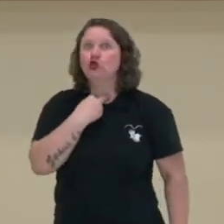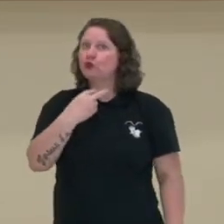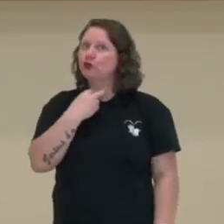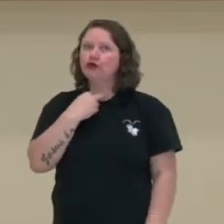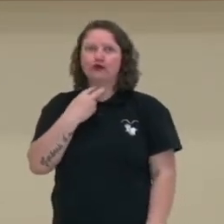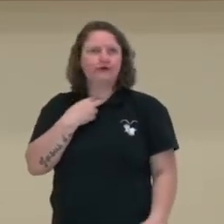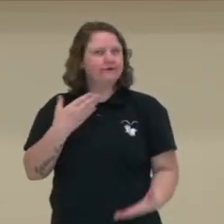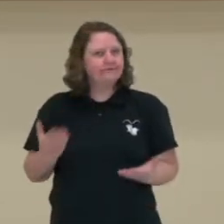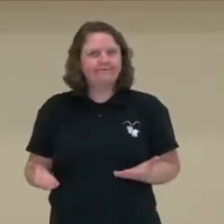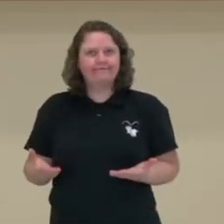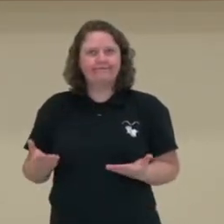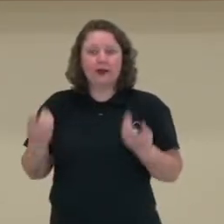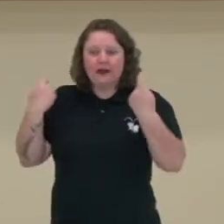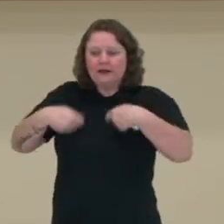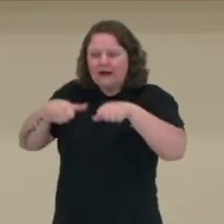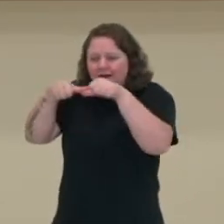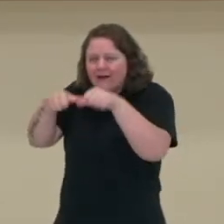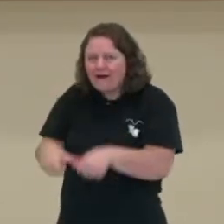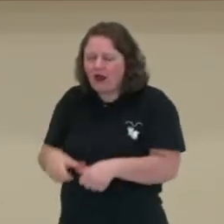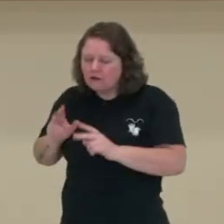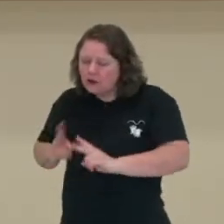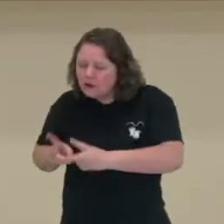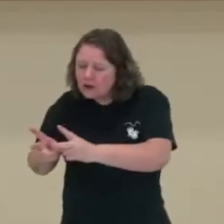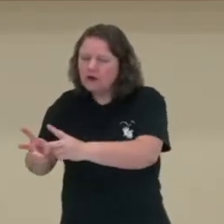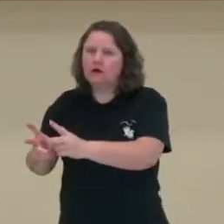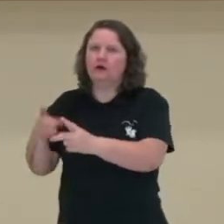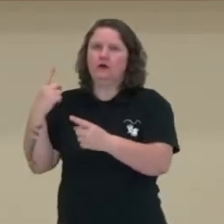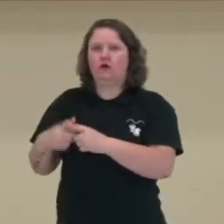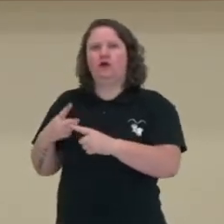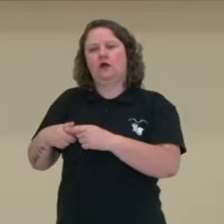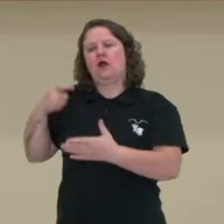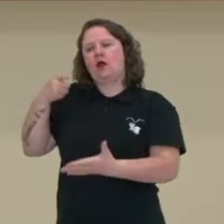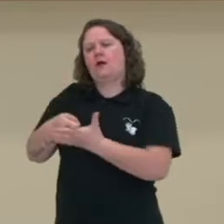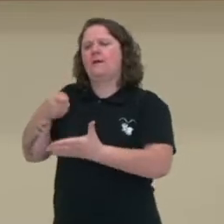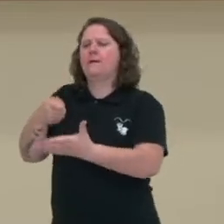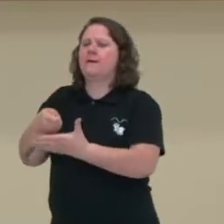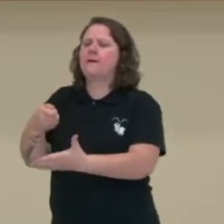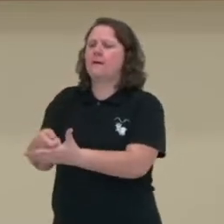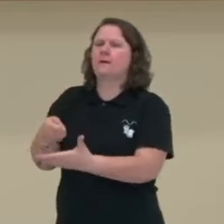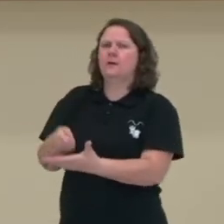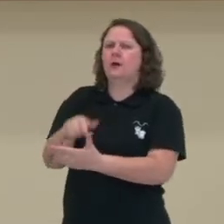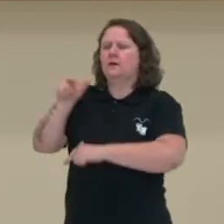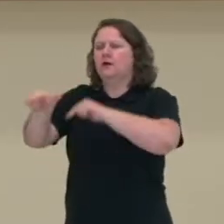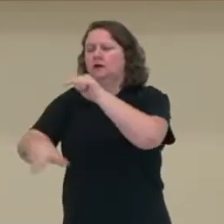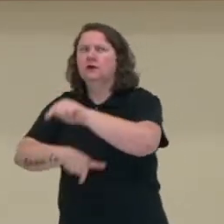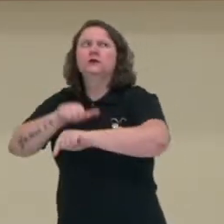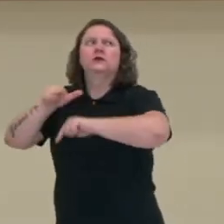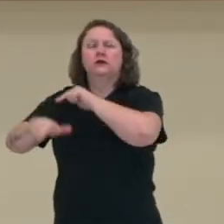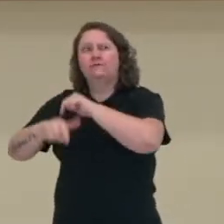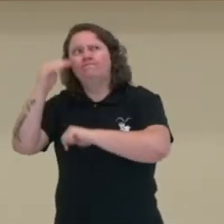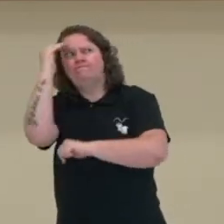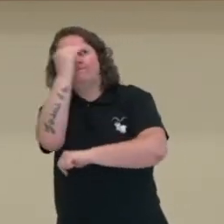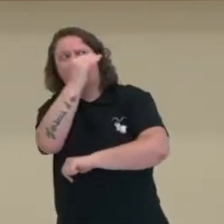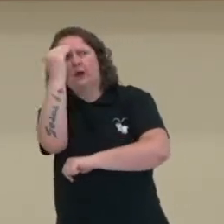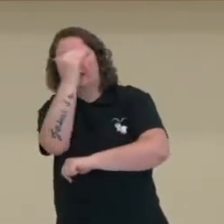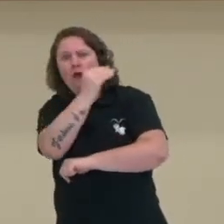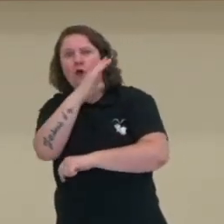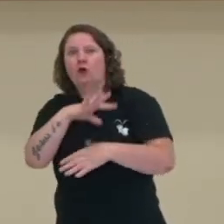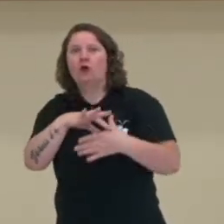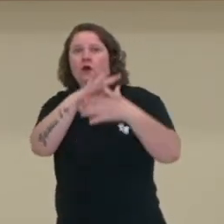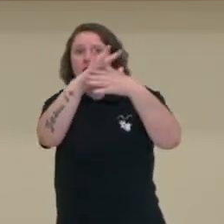os ares. Não, eles estão presos, têm obrigações e têm que trabalhar e cumprir suas obrigações.